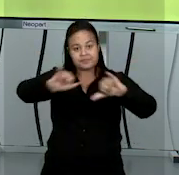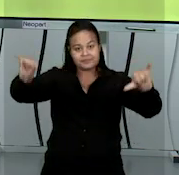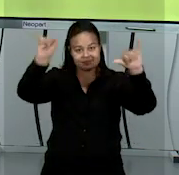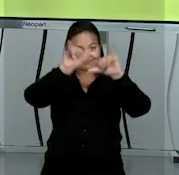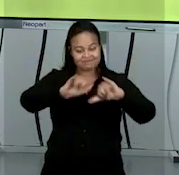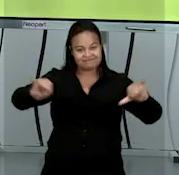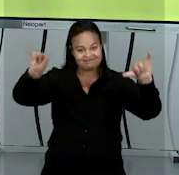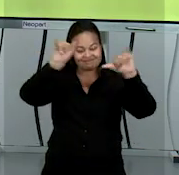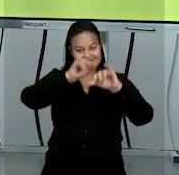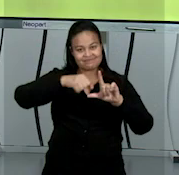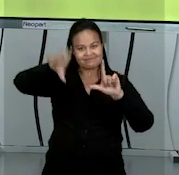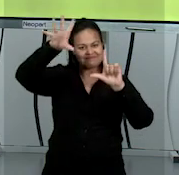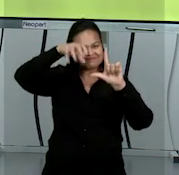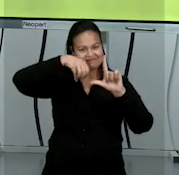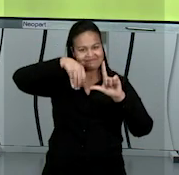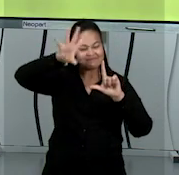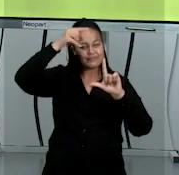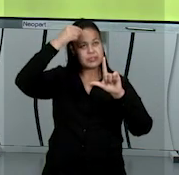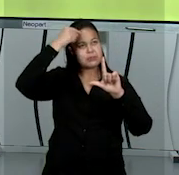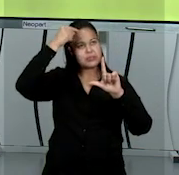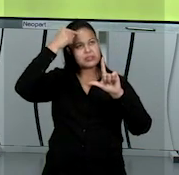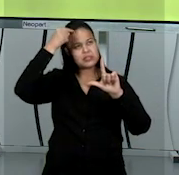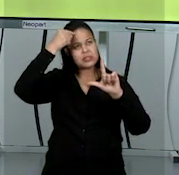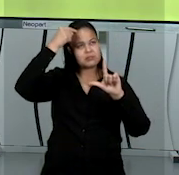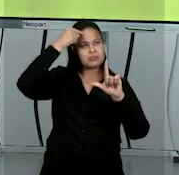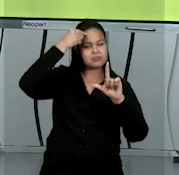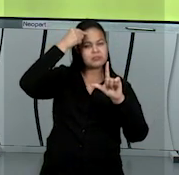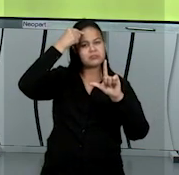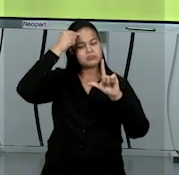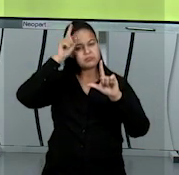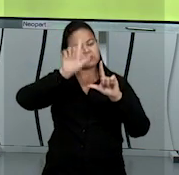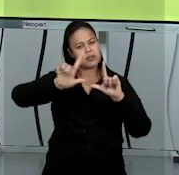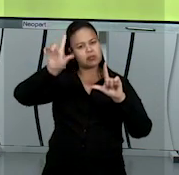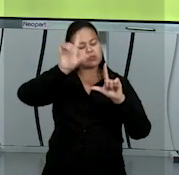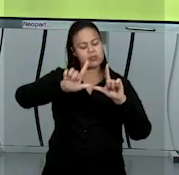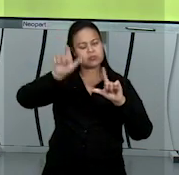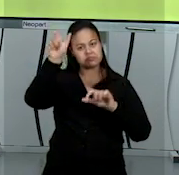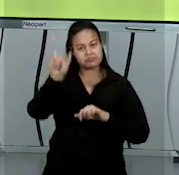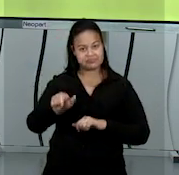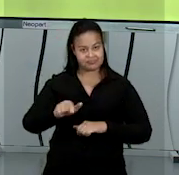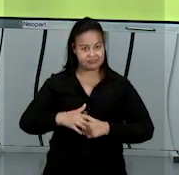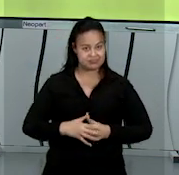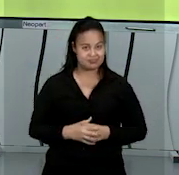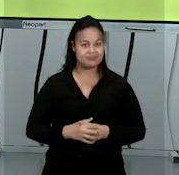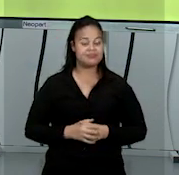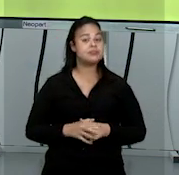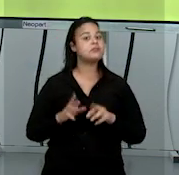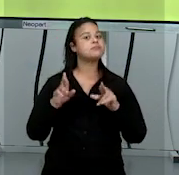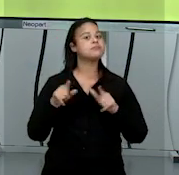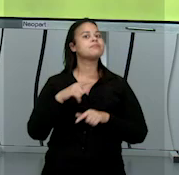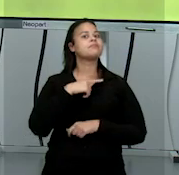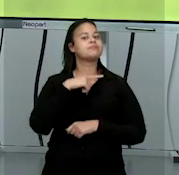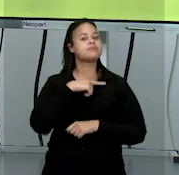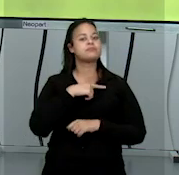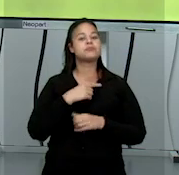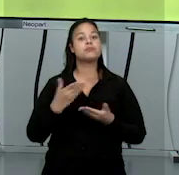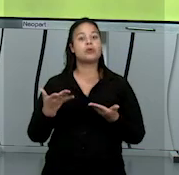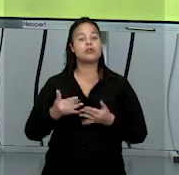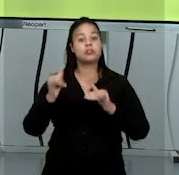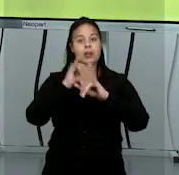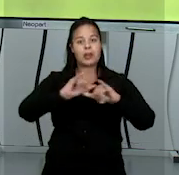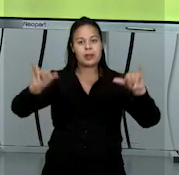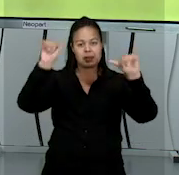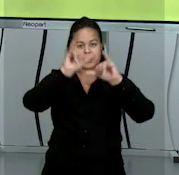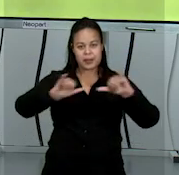a divulgação de uma ideia, de uma ideologia, de um pensamento, não é? Então é isso, essa é a diferença. Então hoje é publicidade, não é